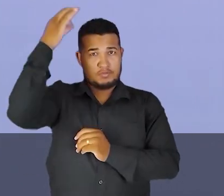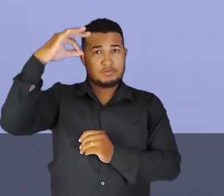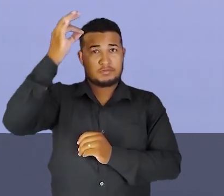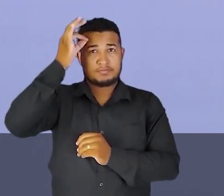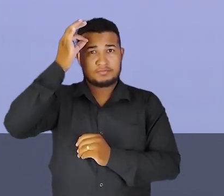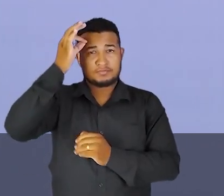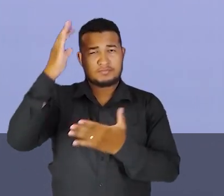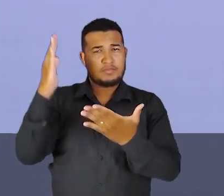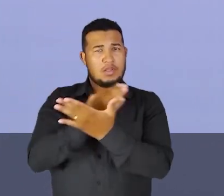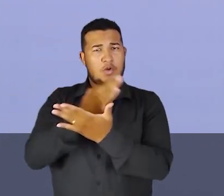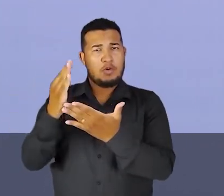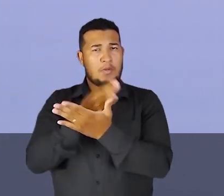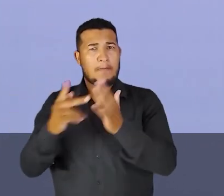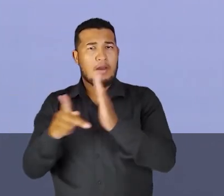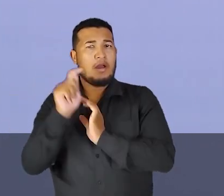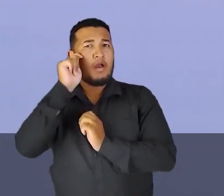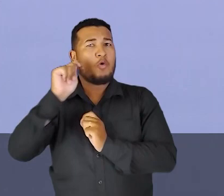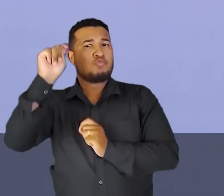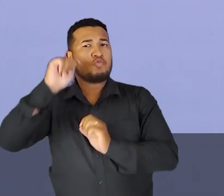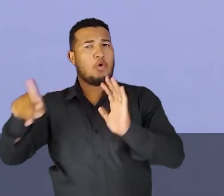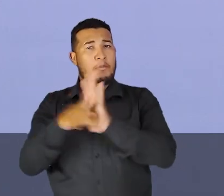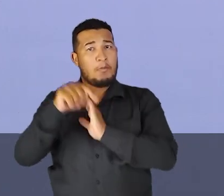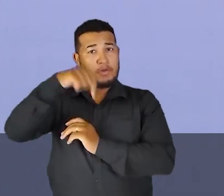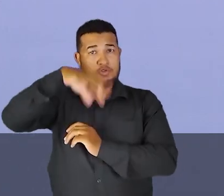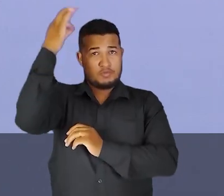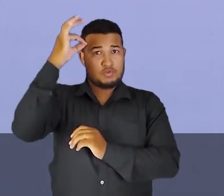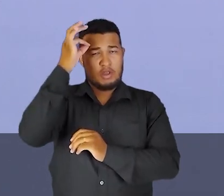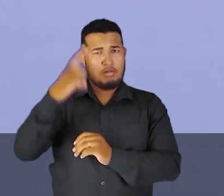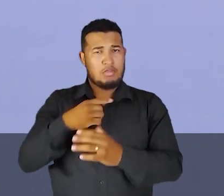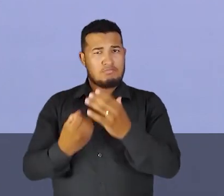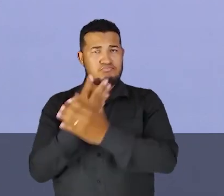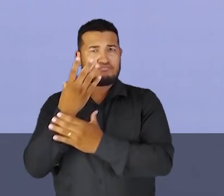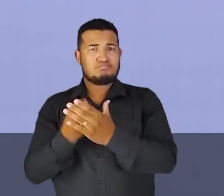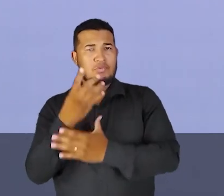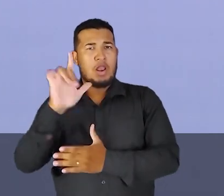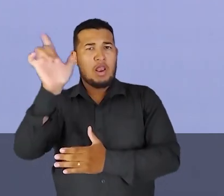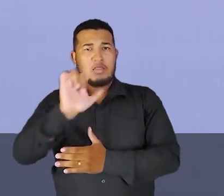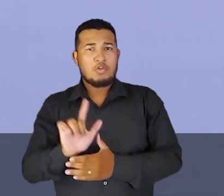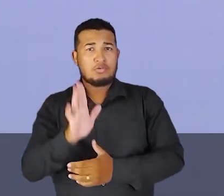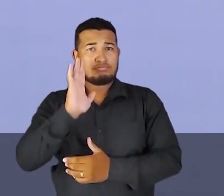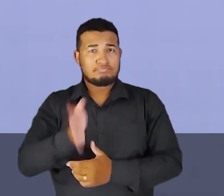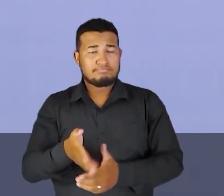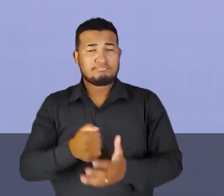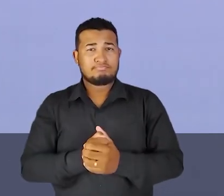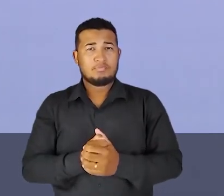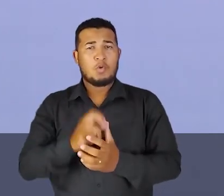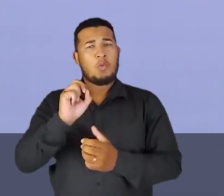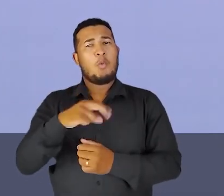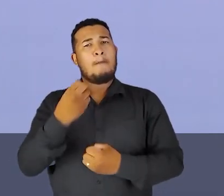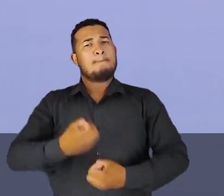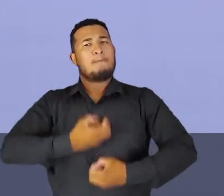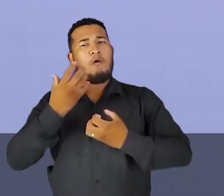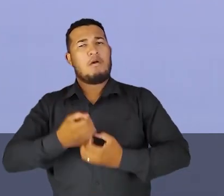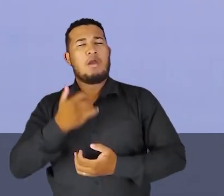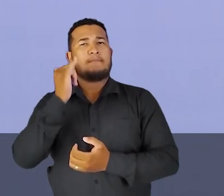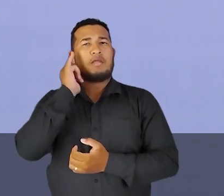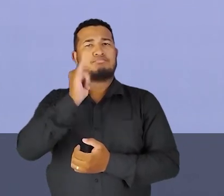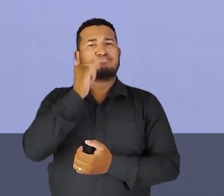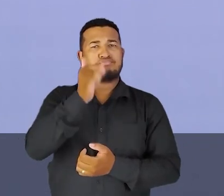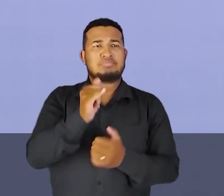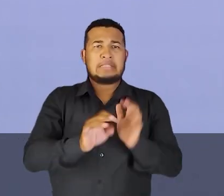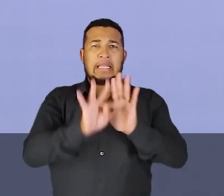que produz literatura aqui no estado do Espírito Santo? Você já leu algum poema, alguma crônica, algum